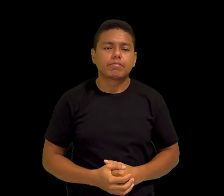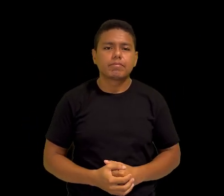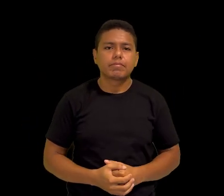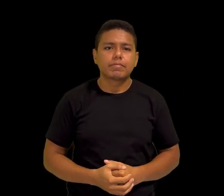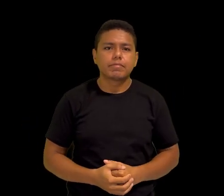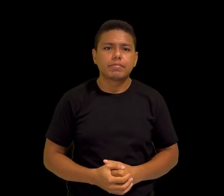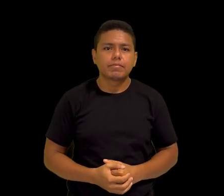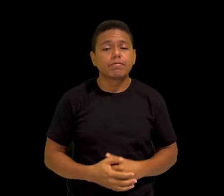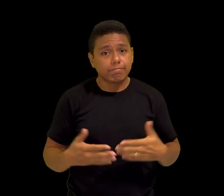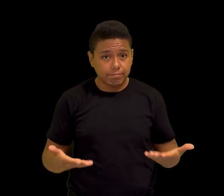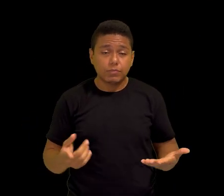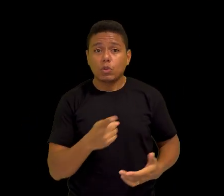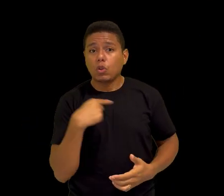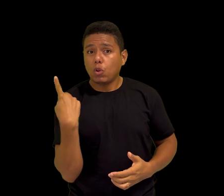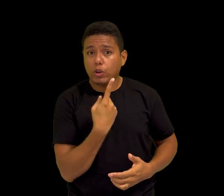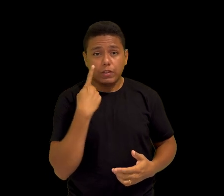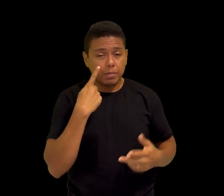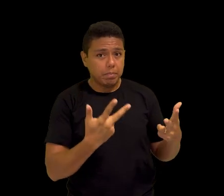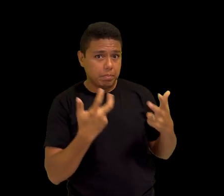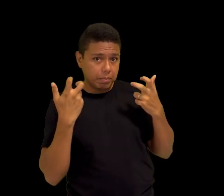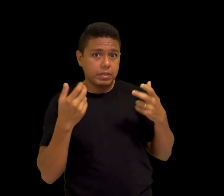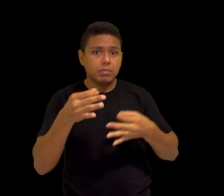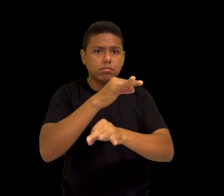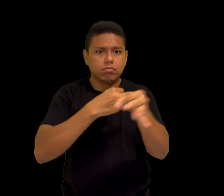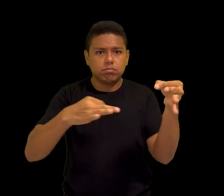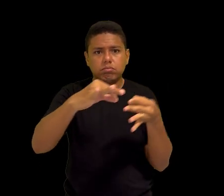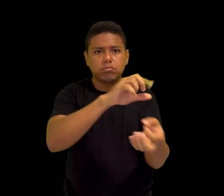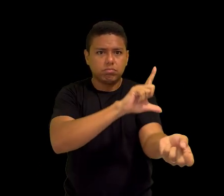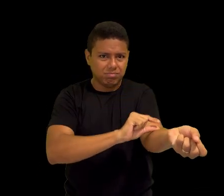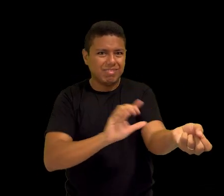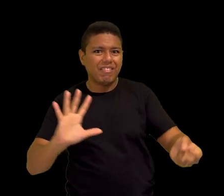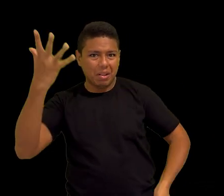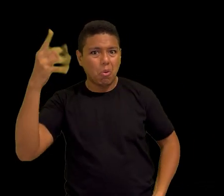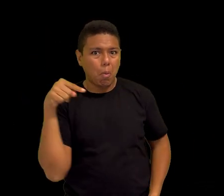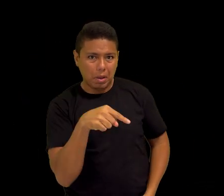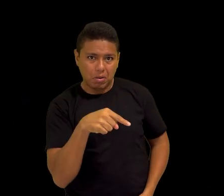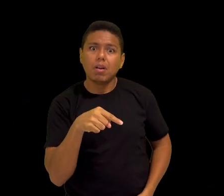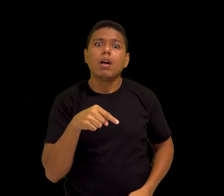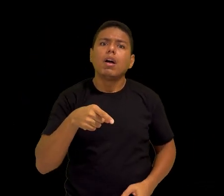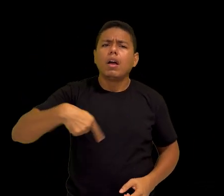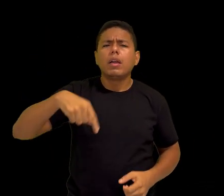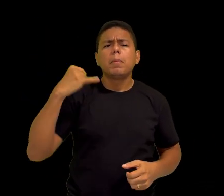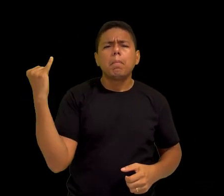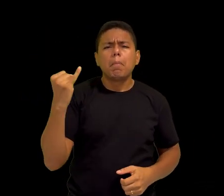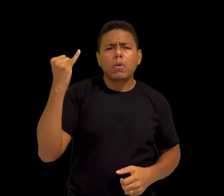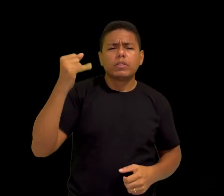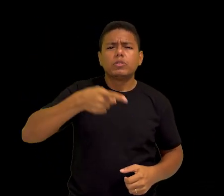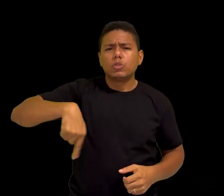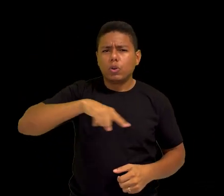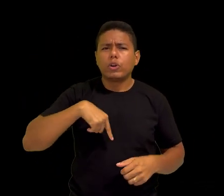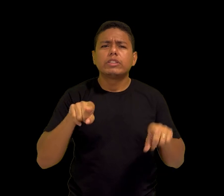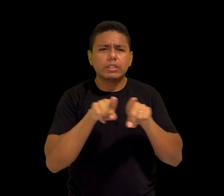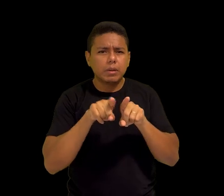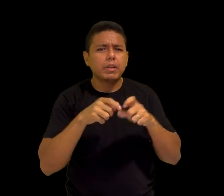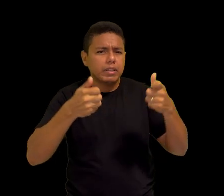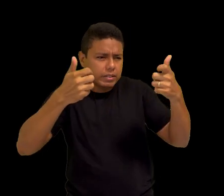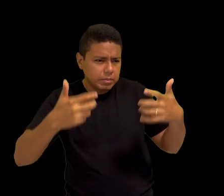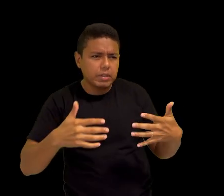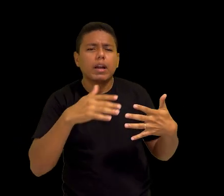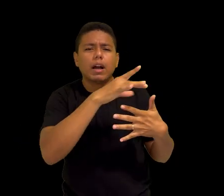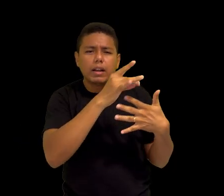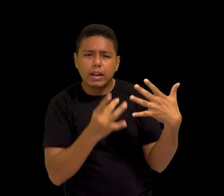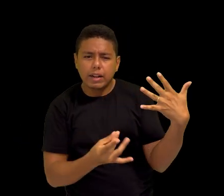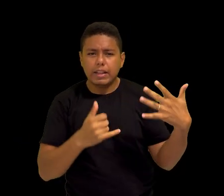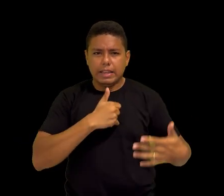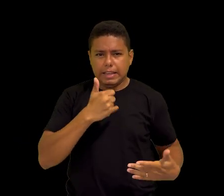Para a gente olhar a anemia, entender um pouco mais o fenômeno da anemia, é muito importante que a gente olhe estratificando por faixa etária, crianças